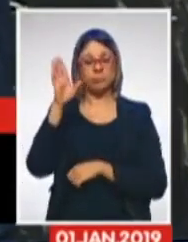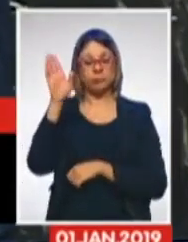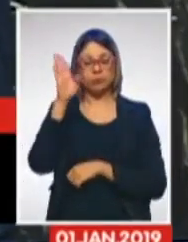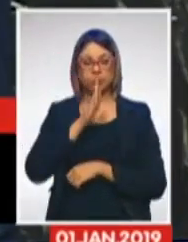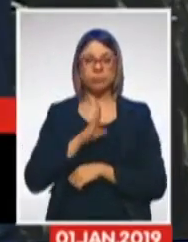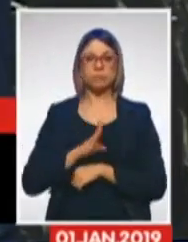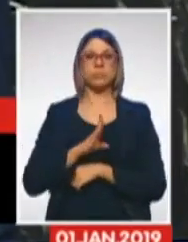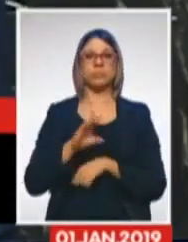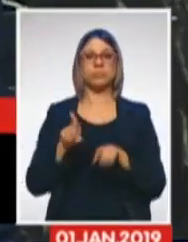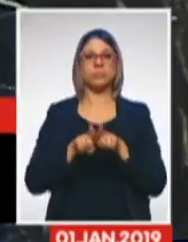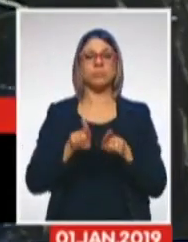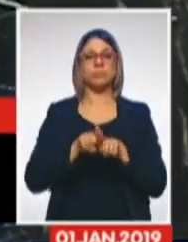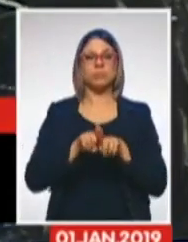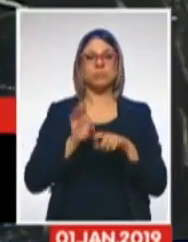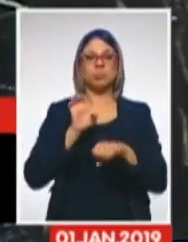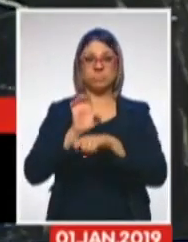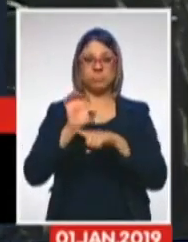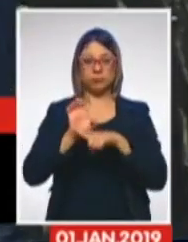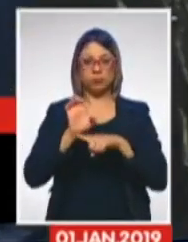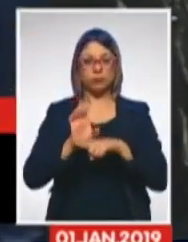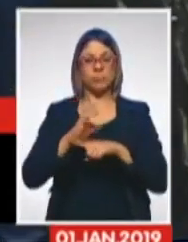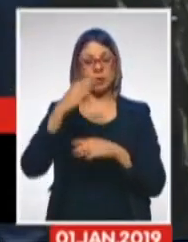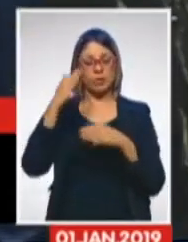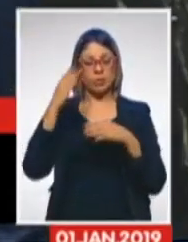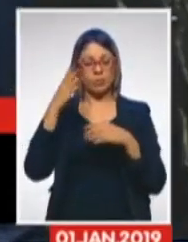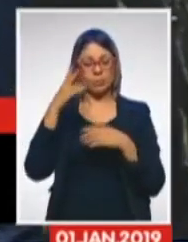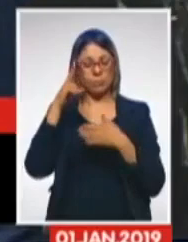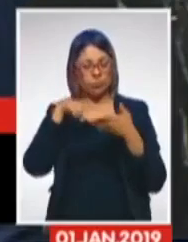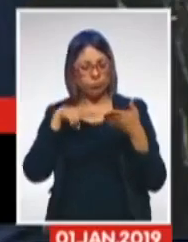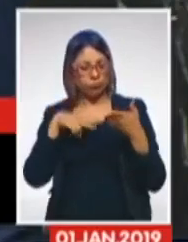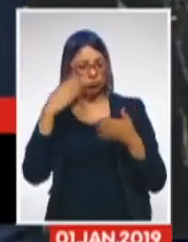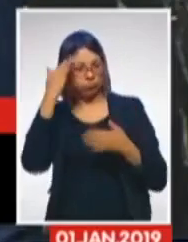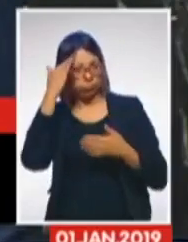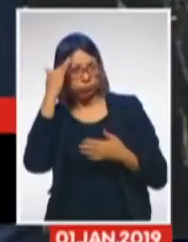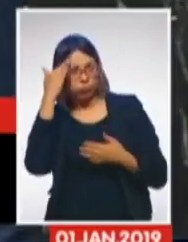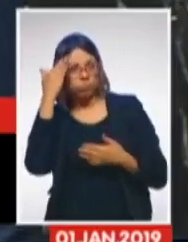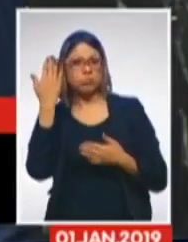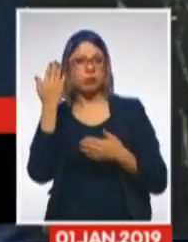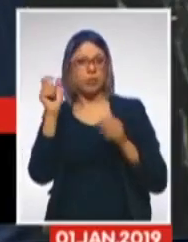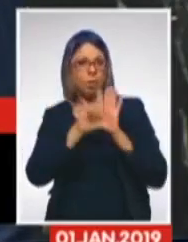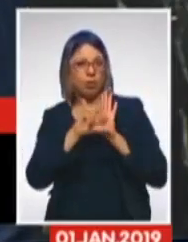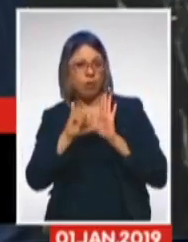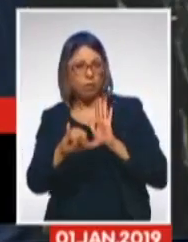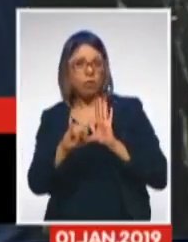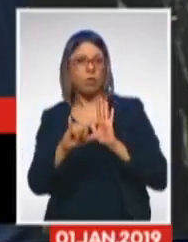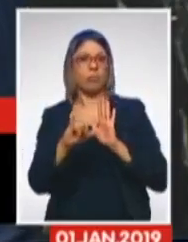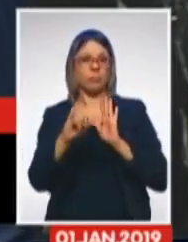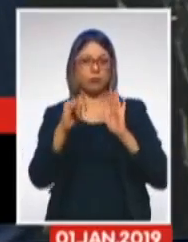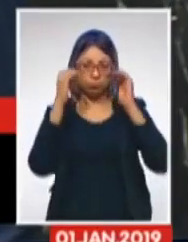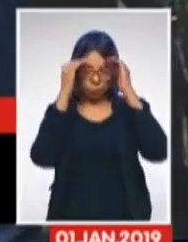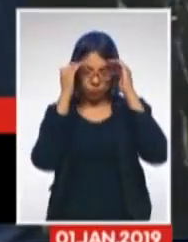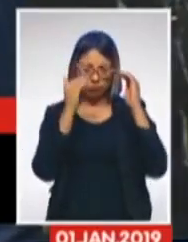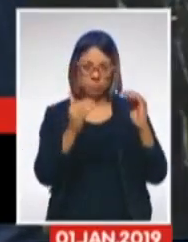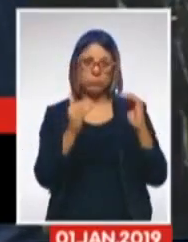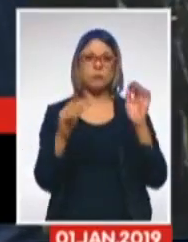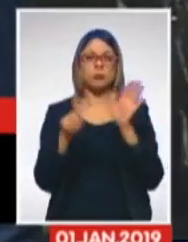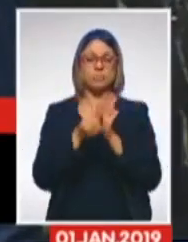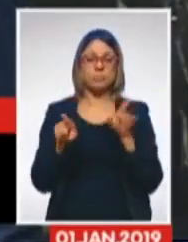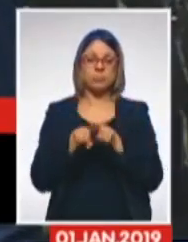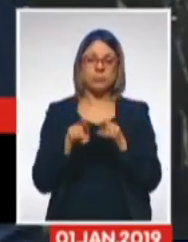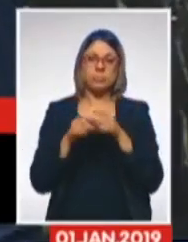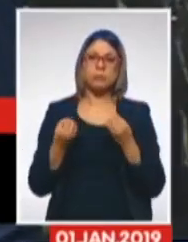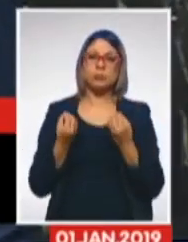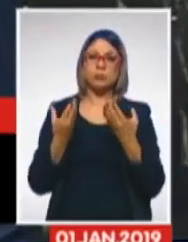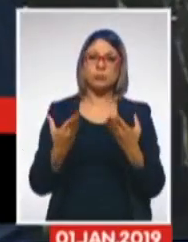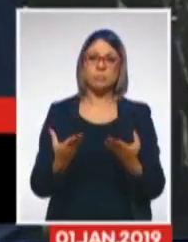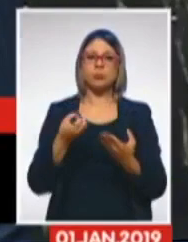Estado, observar as leis, promover o bem geral do povo mineiro e